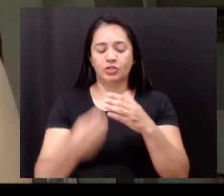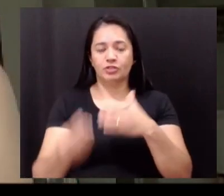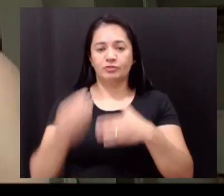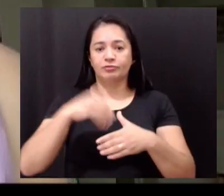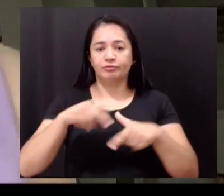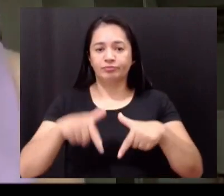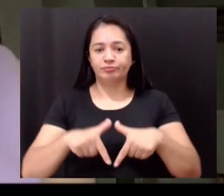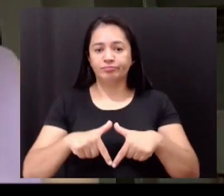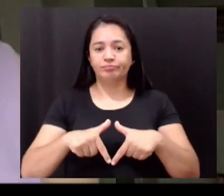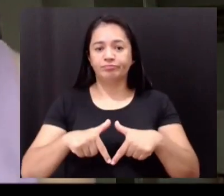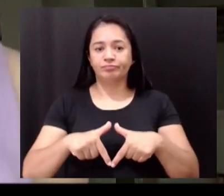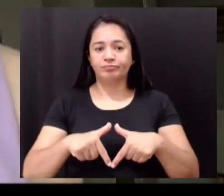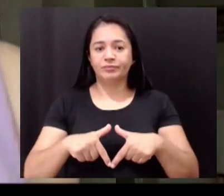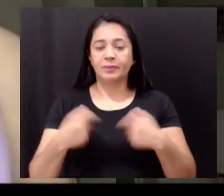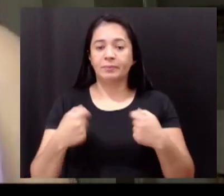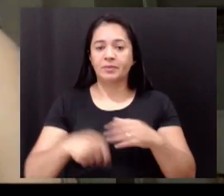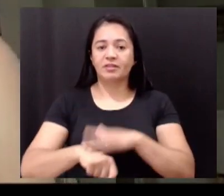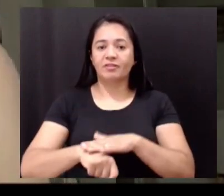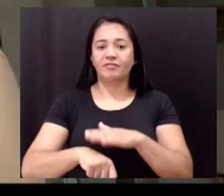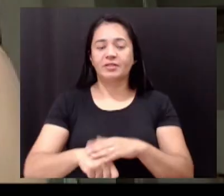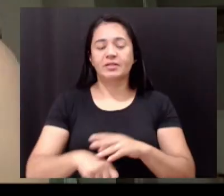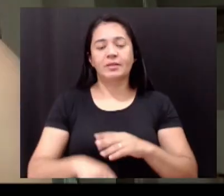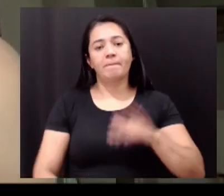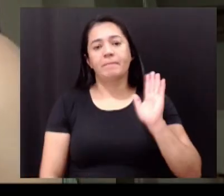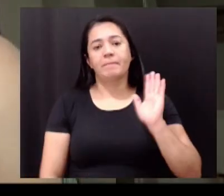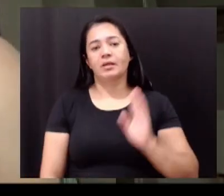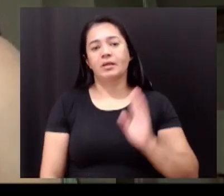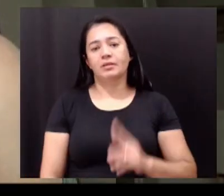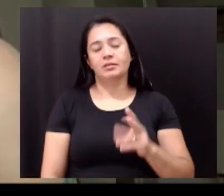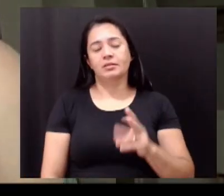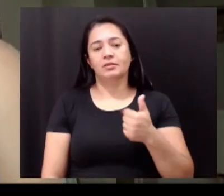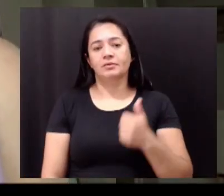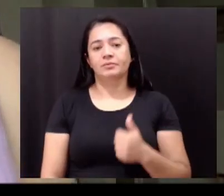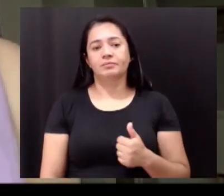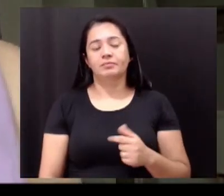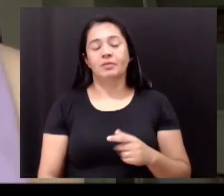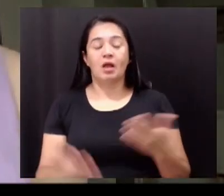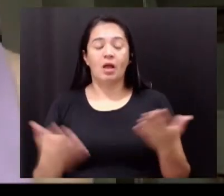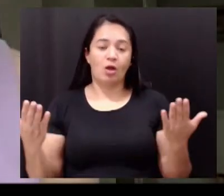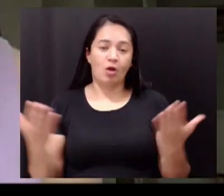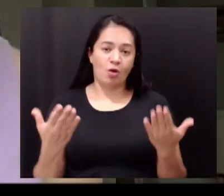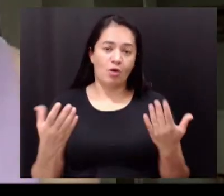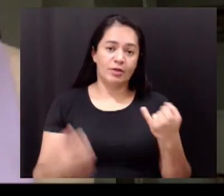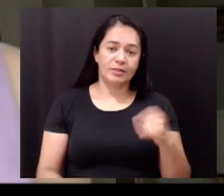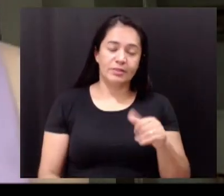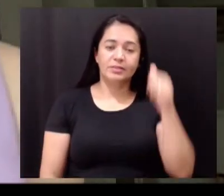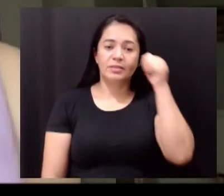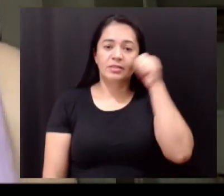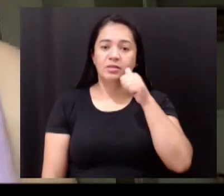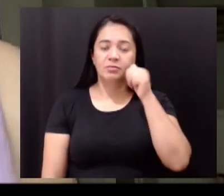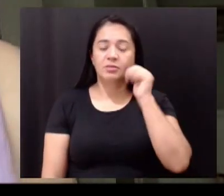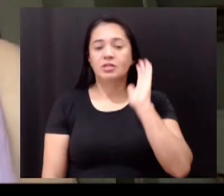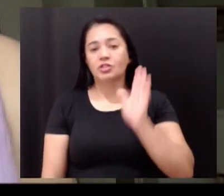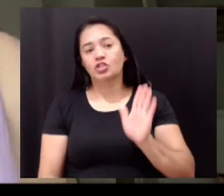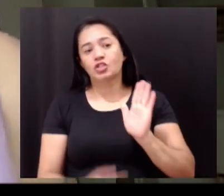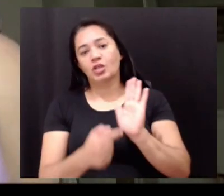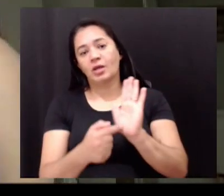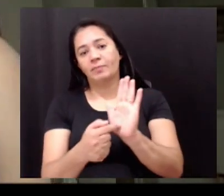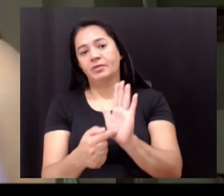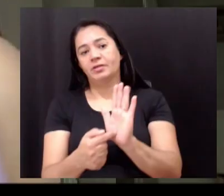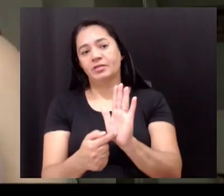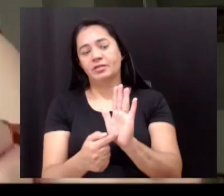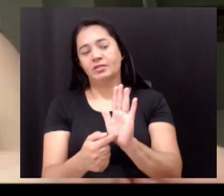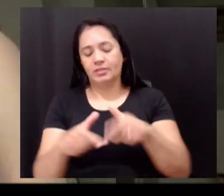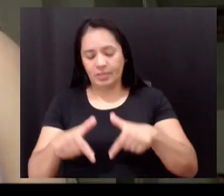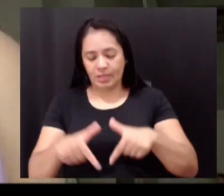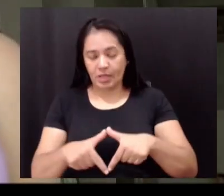seja feito mais precocemente. Agora, se a mulher já apresenta alguma alteração no colo do útero, muitas